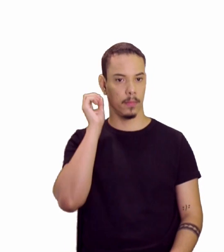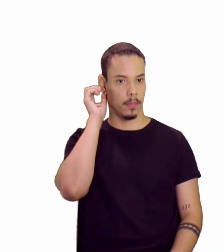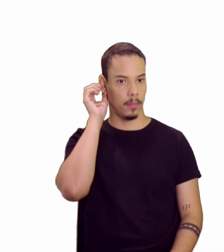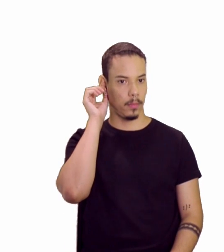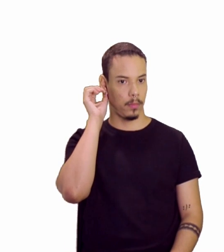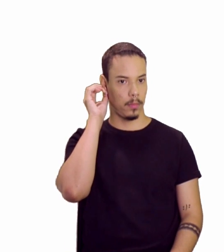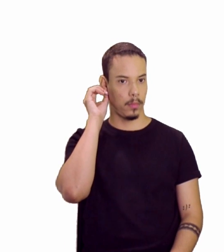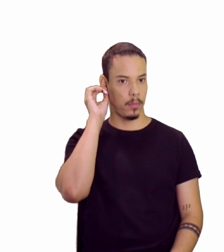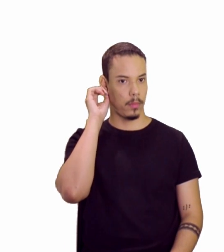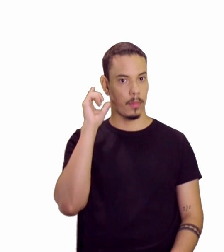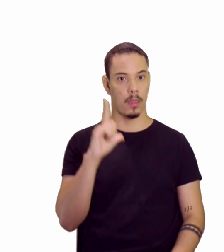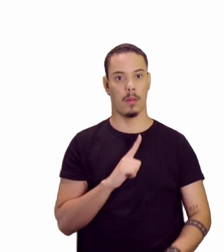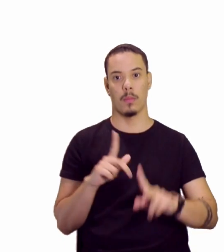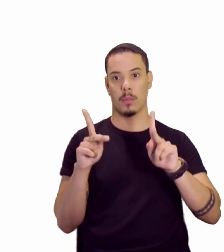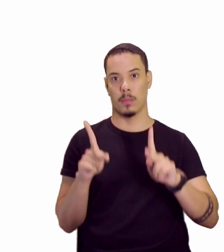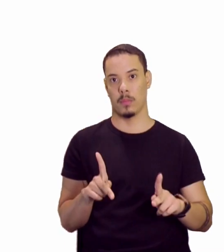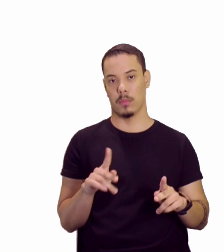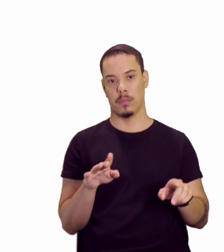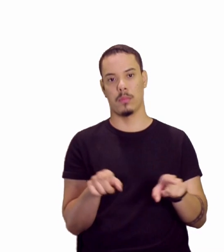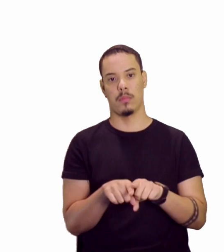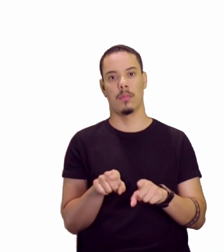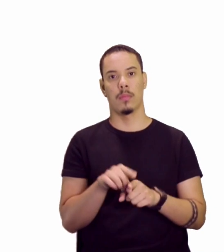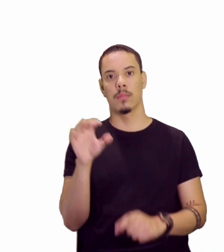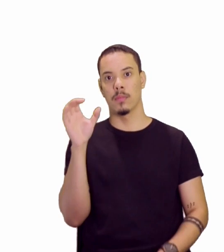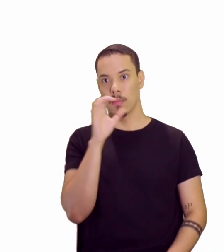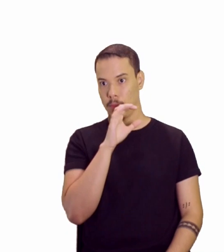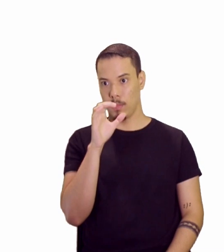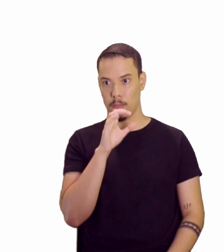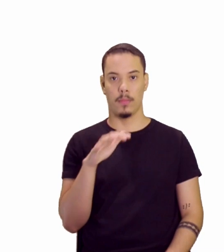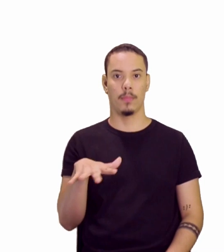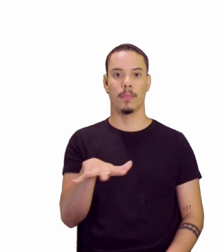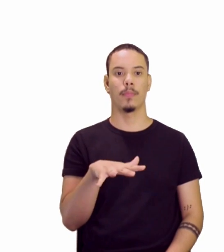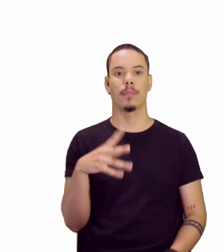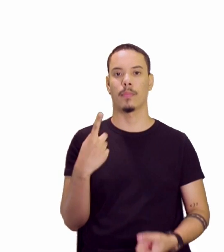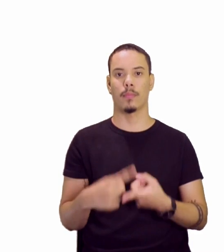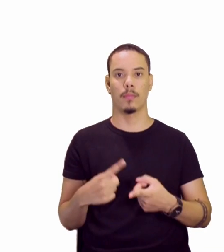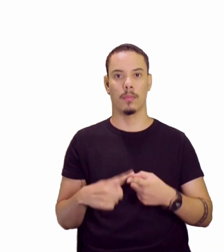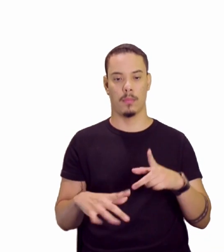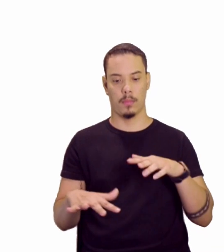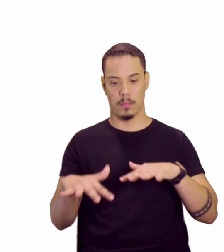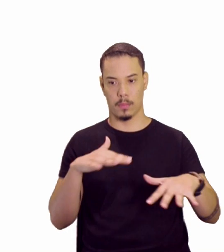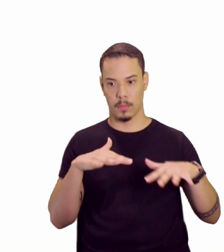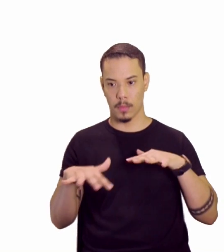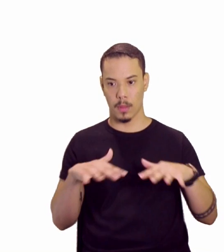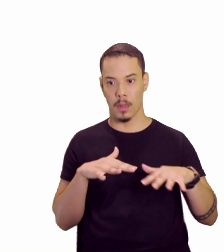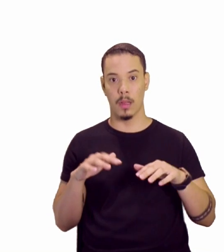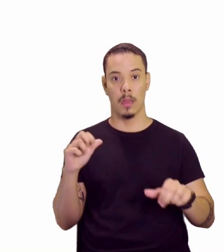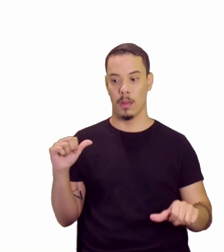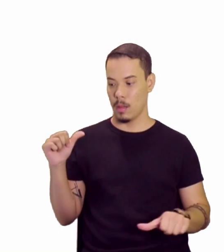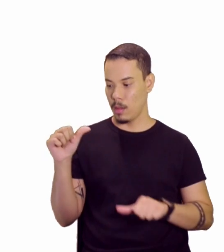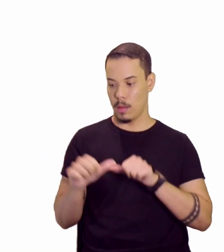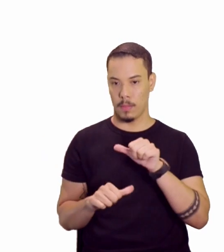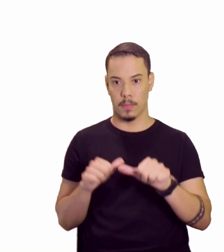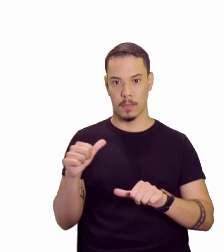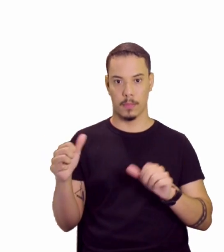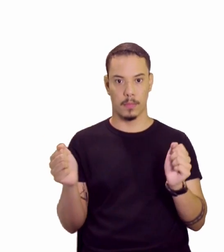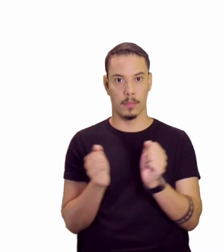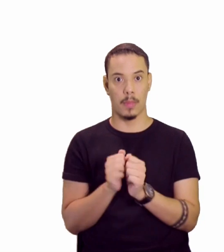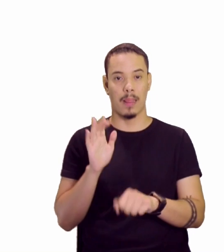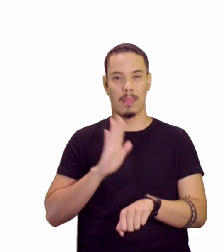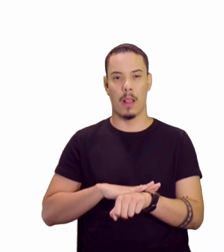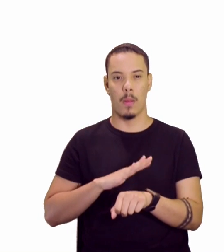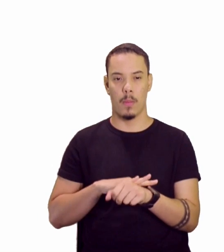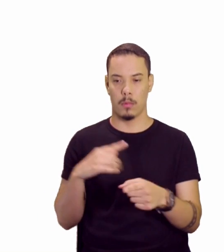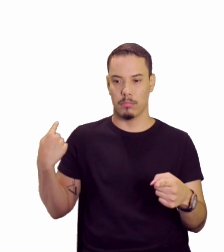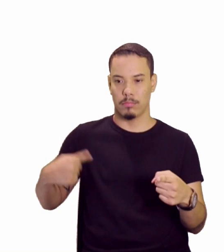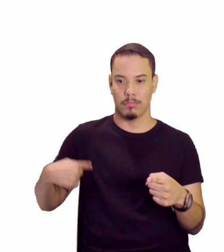das posições e das velocidades. Horária porque no movimento é a mudança de posição com o passar do tempo,